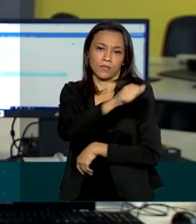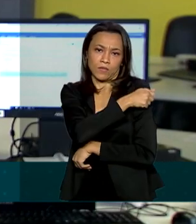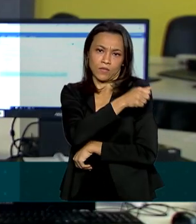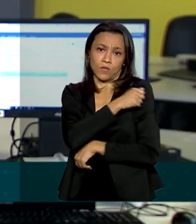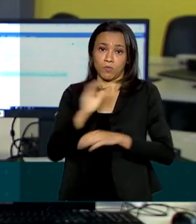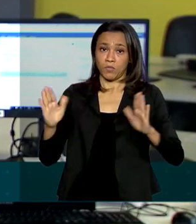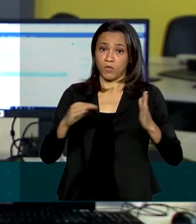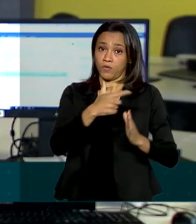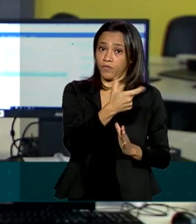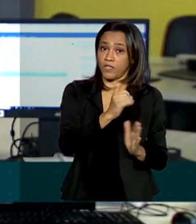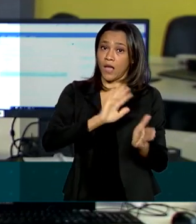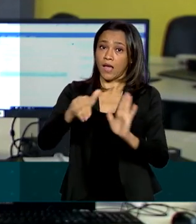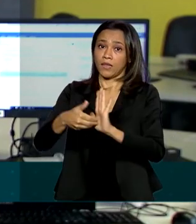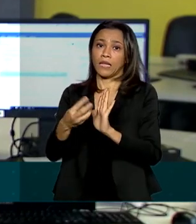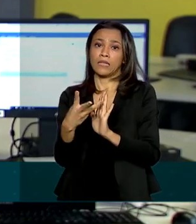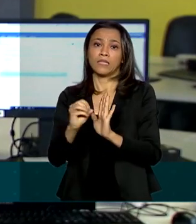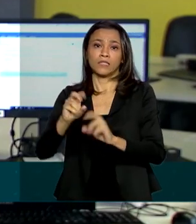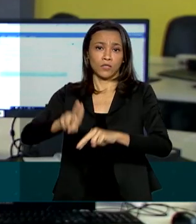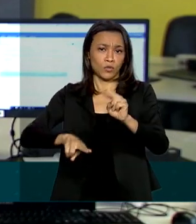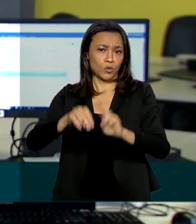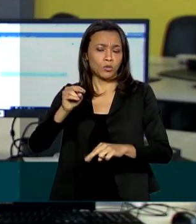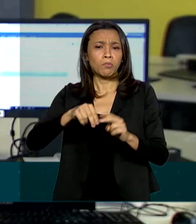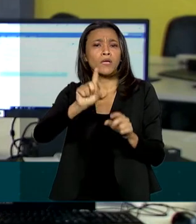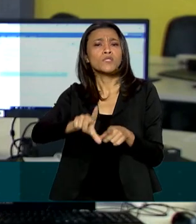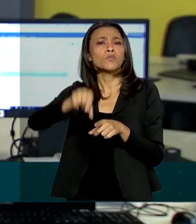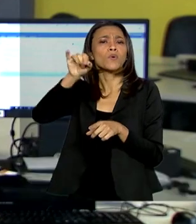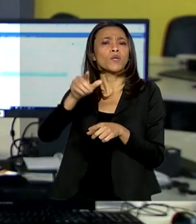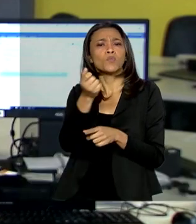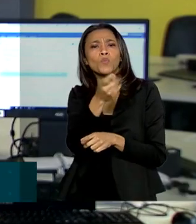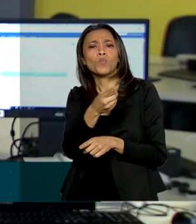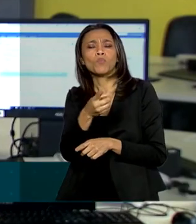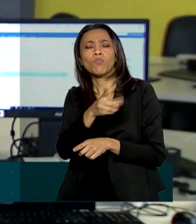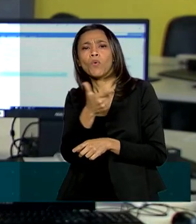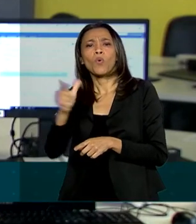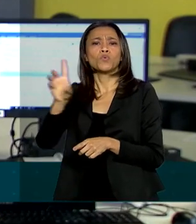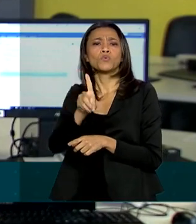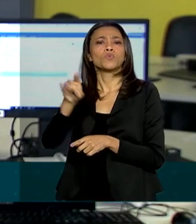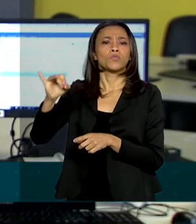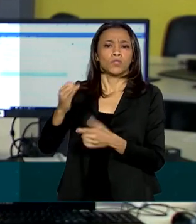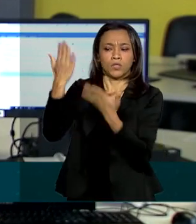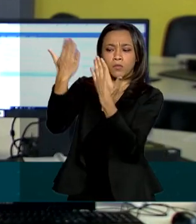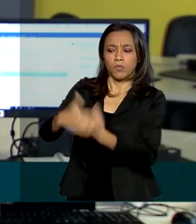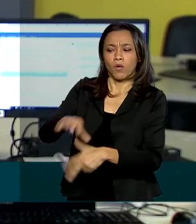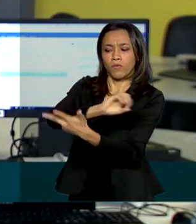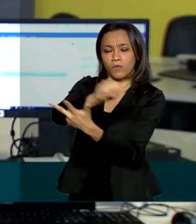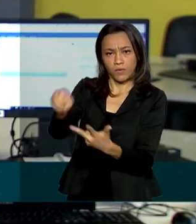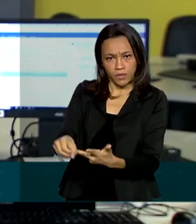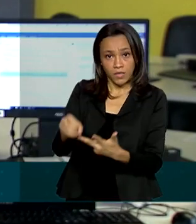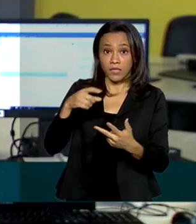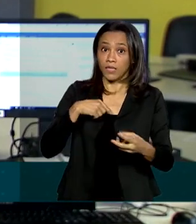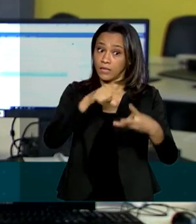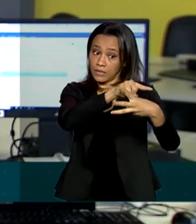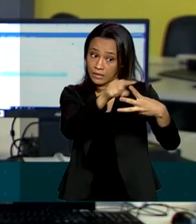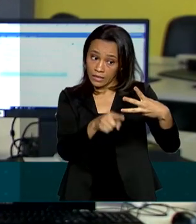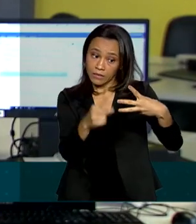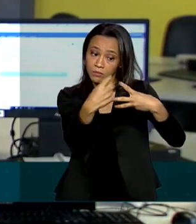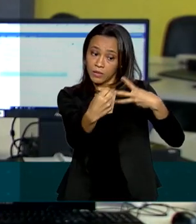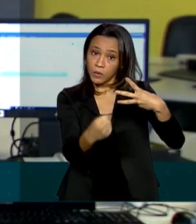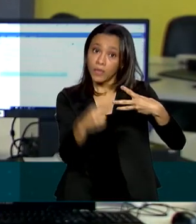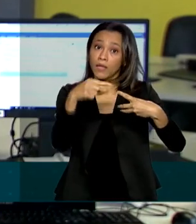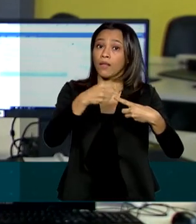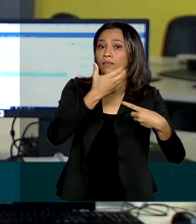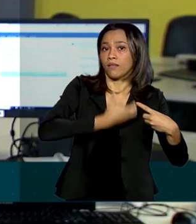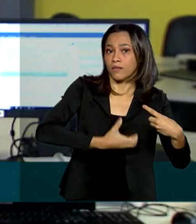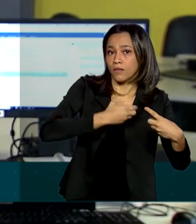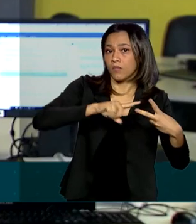de junho para definir as novas datas do exame. Os inscritos terão três opções para votar, distribuídas entre os meses de dezembro deste